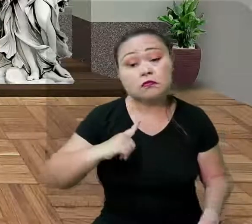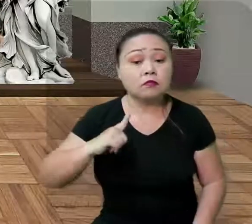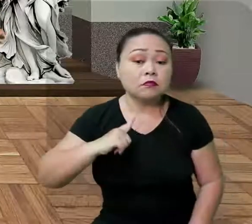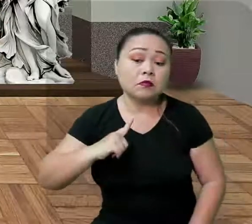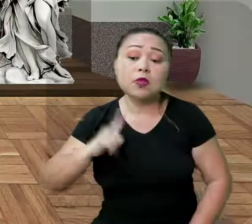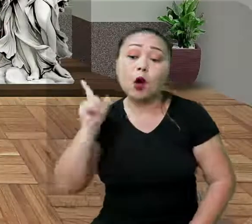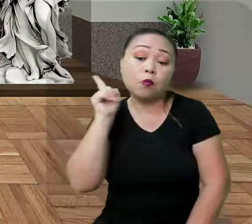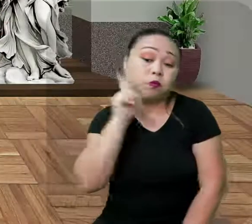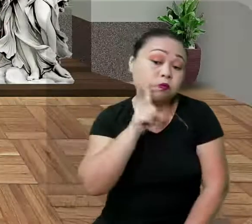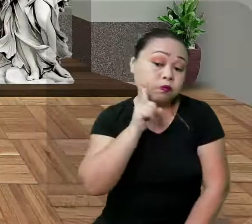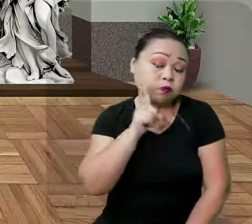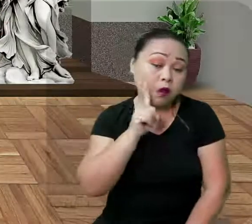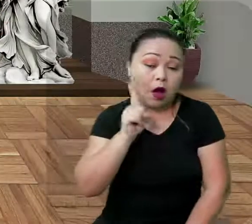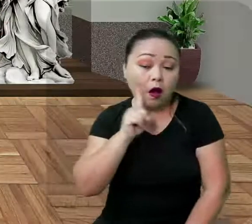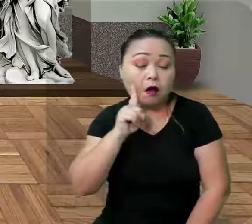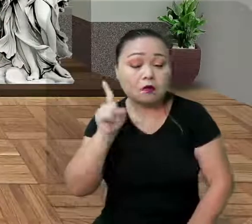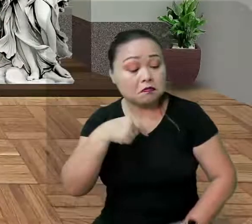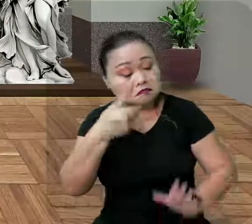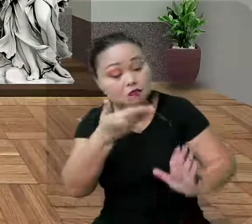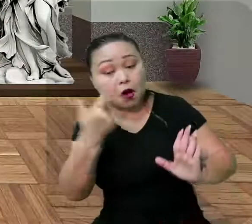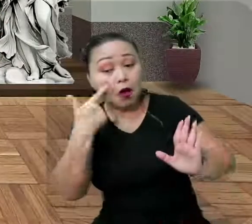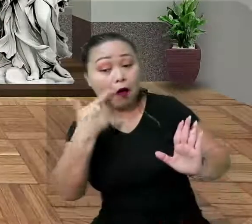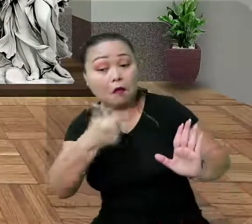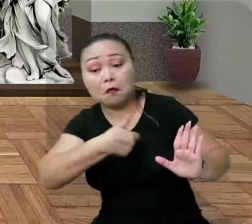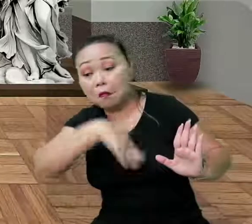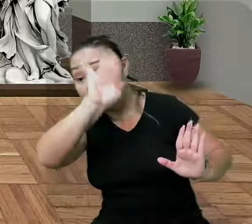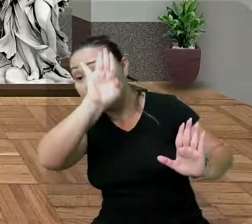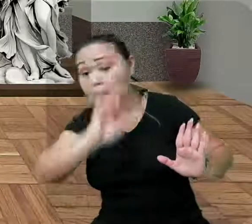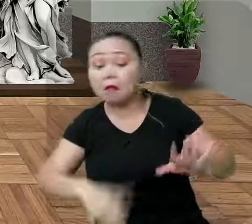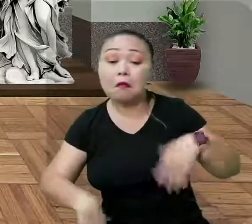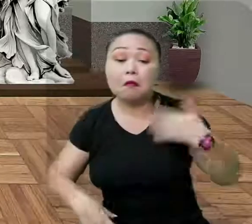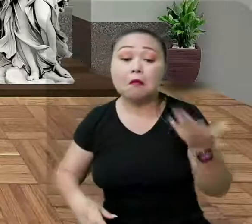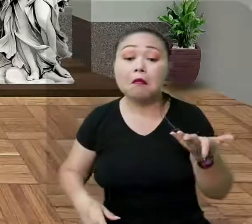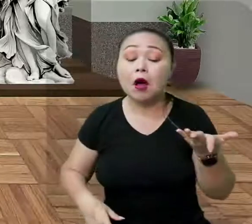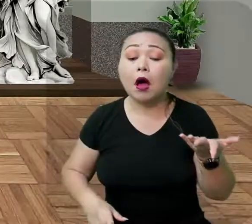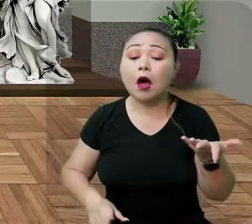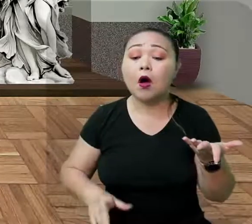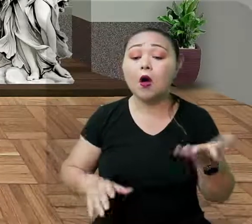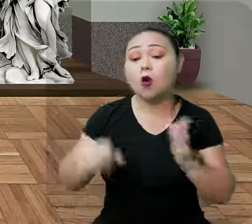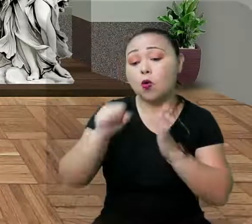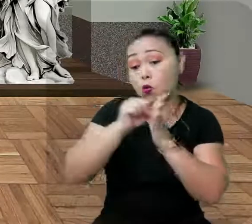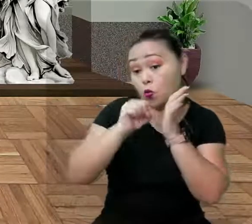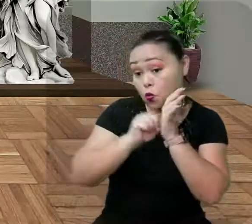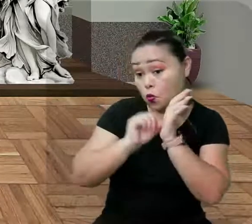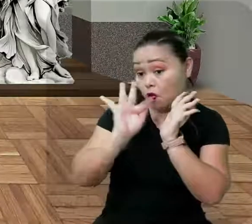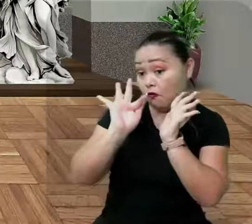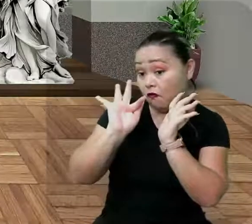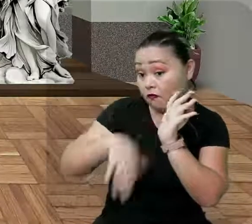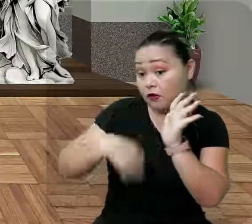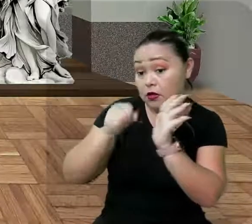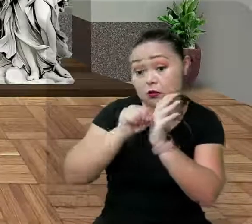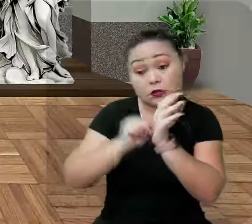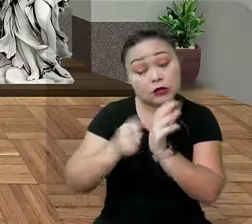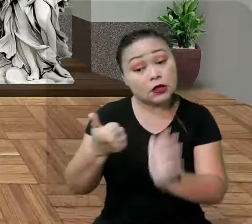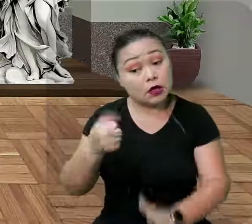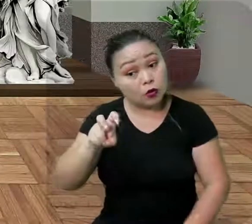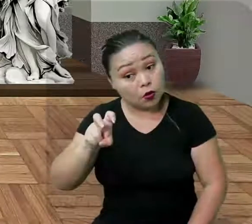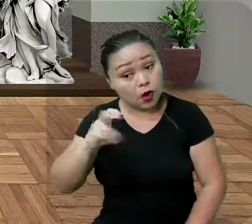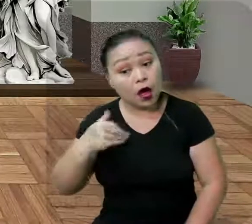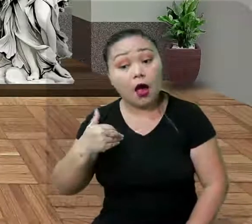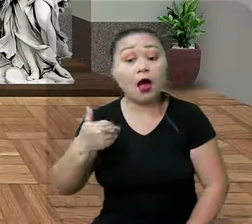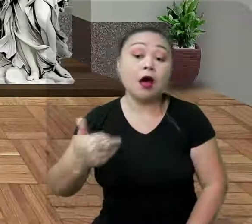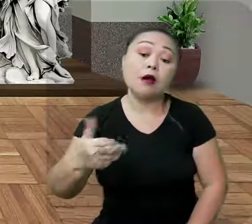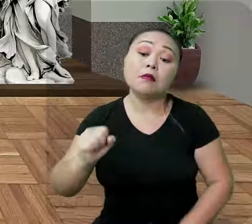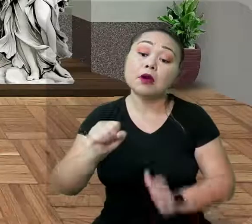hoje os americanos que acaba se destacando bom mais no século que no final do século 15 para